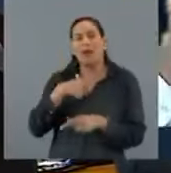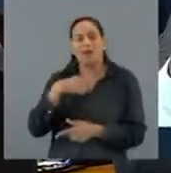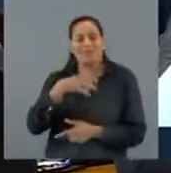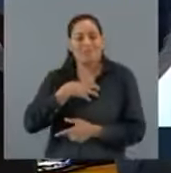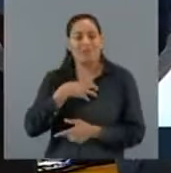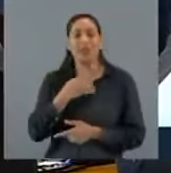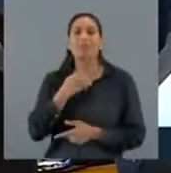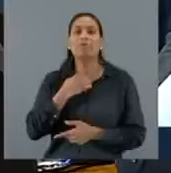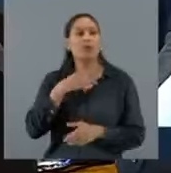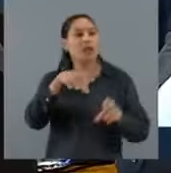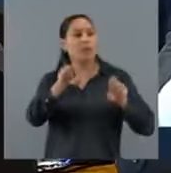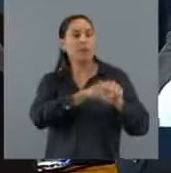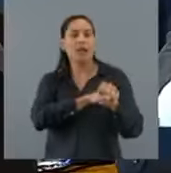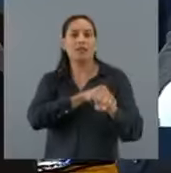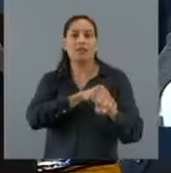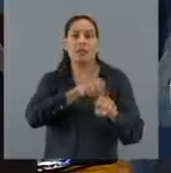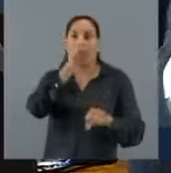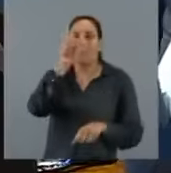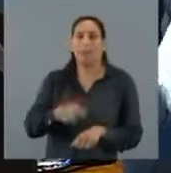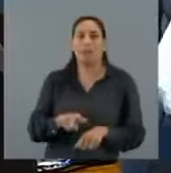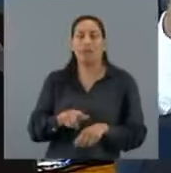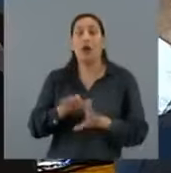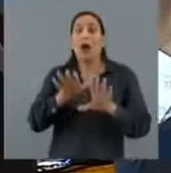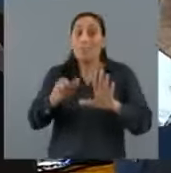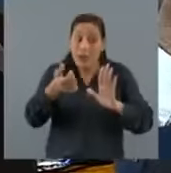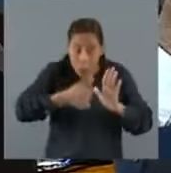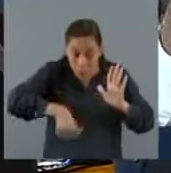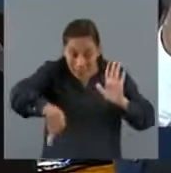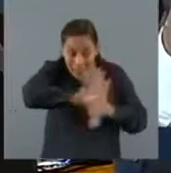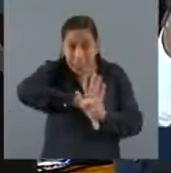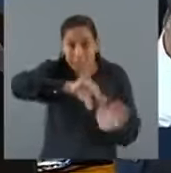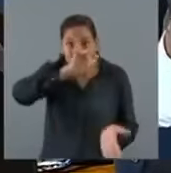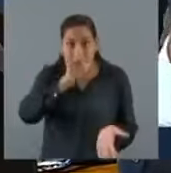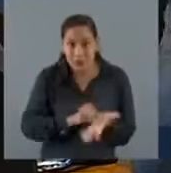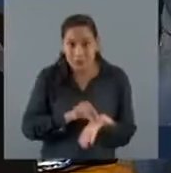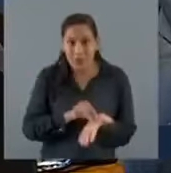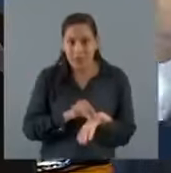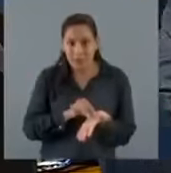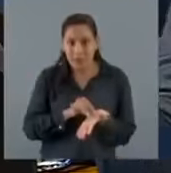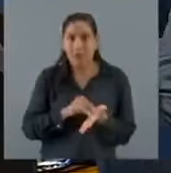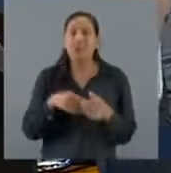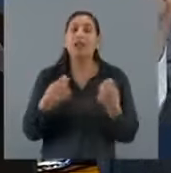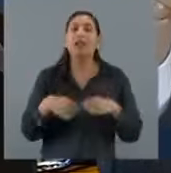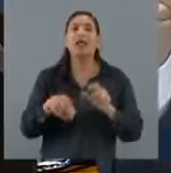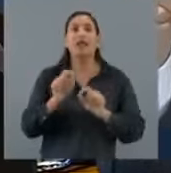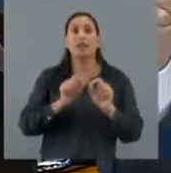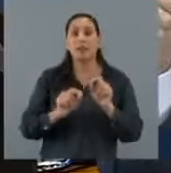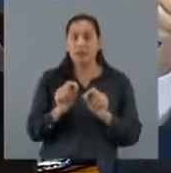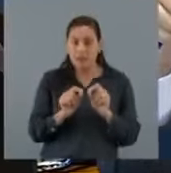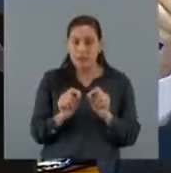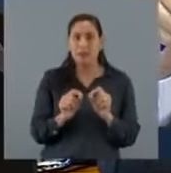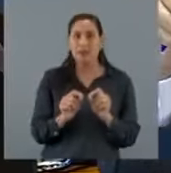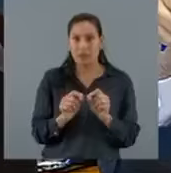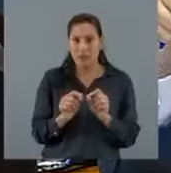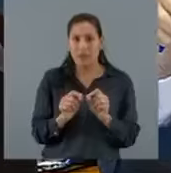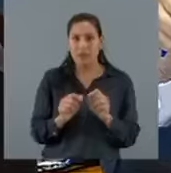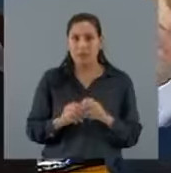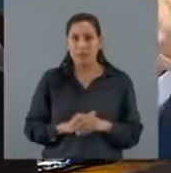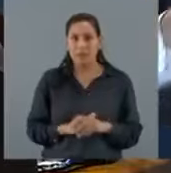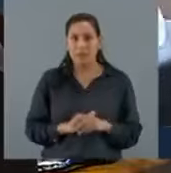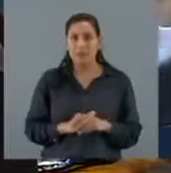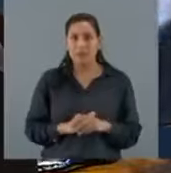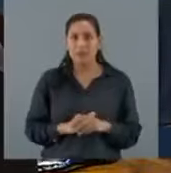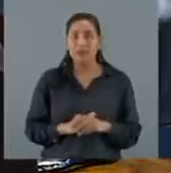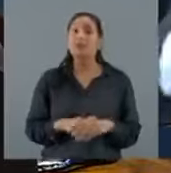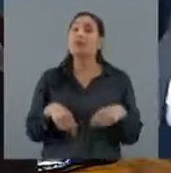é crime e um crime para ser tentado Em algum momento da sua execução tem que ter